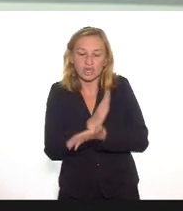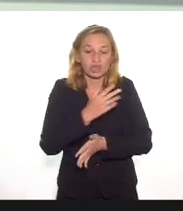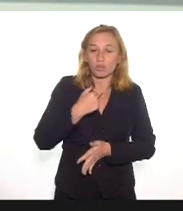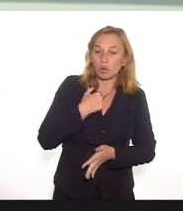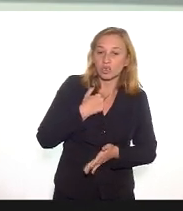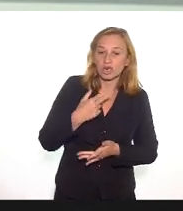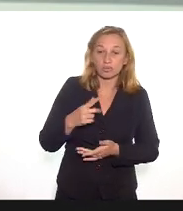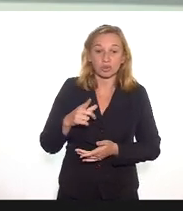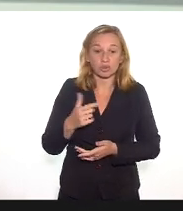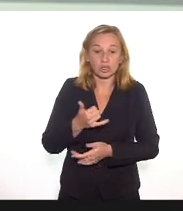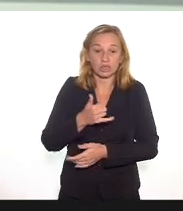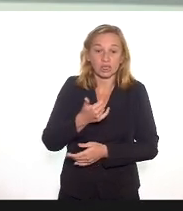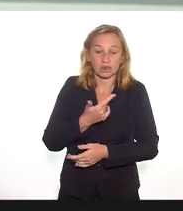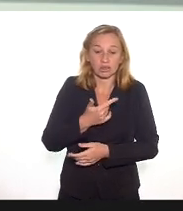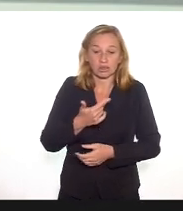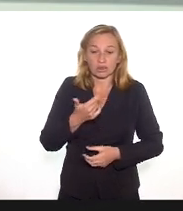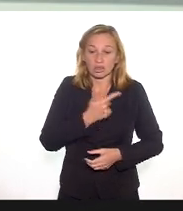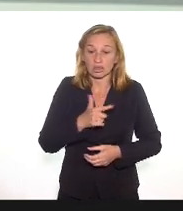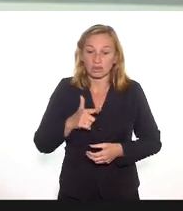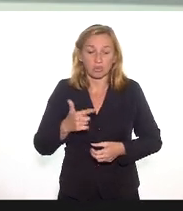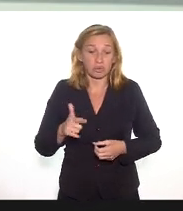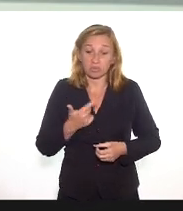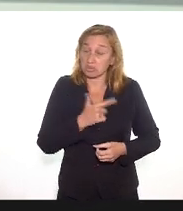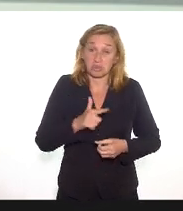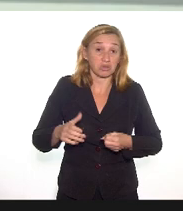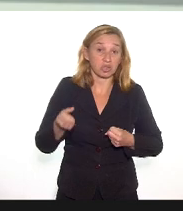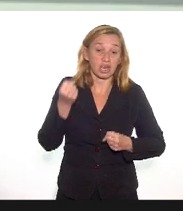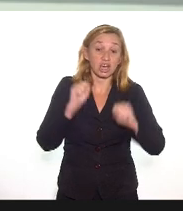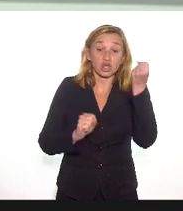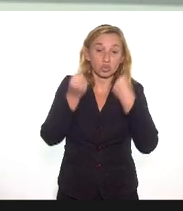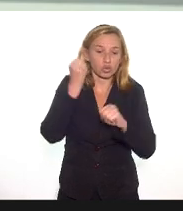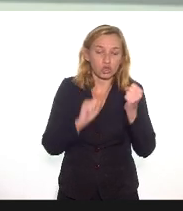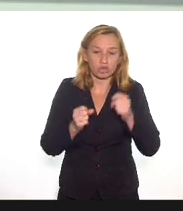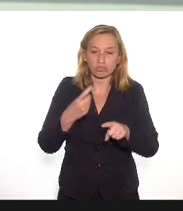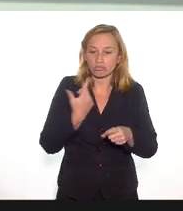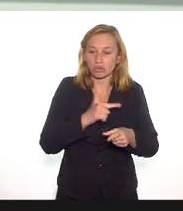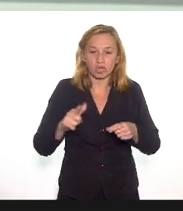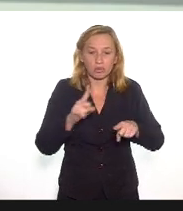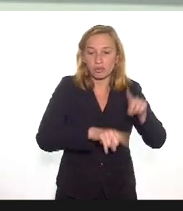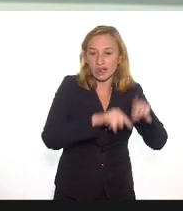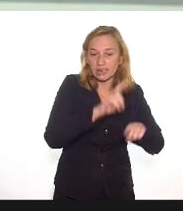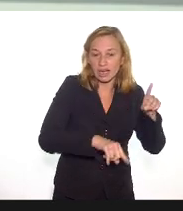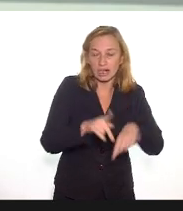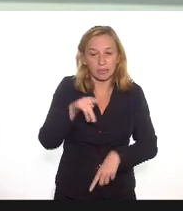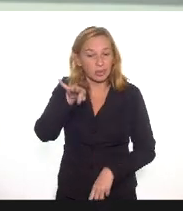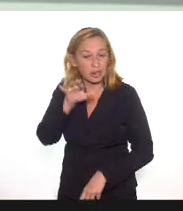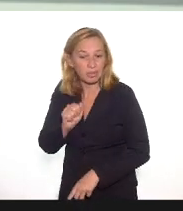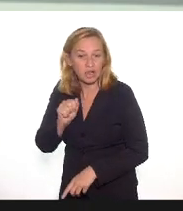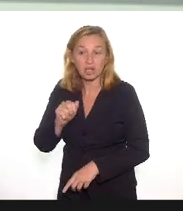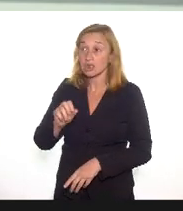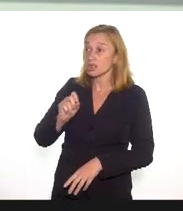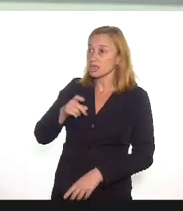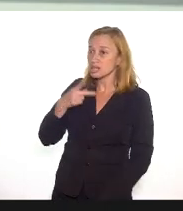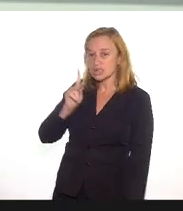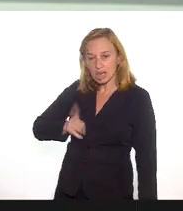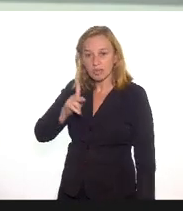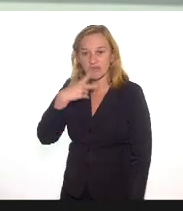indústria porque nós não temos matérias-primas, nós não temos agricultura muito próxima. Eu gosto sempre de citar a China, que compra o nosso